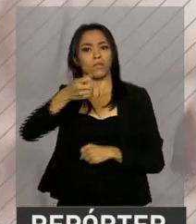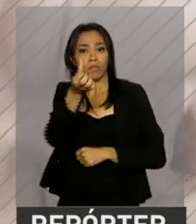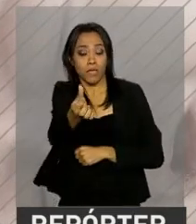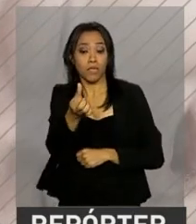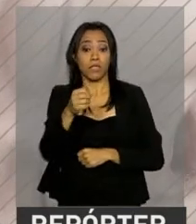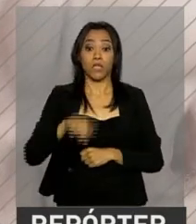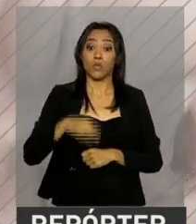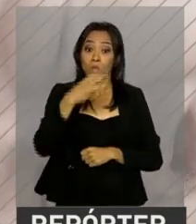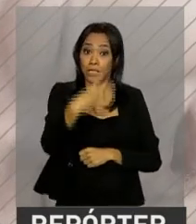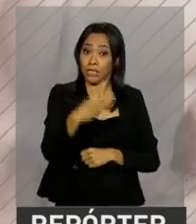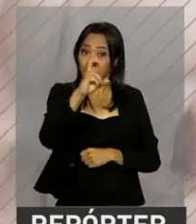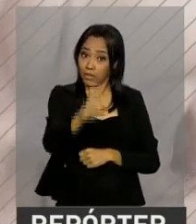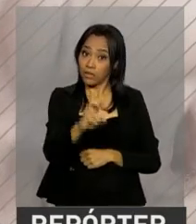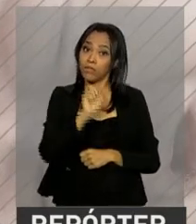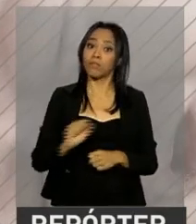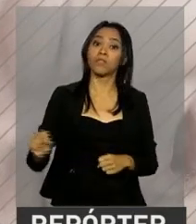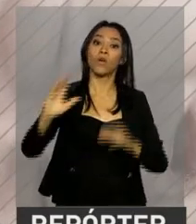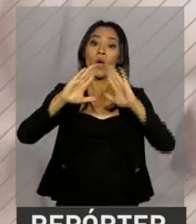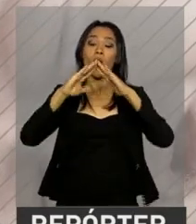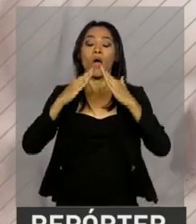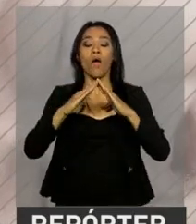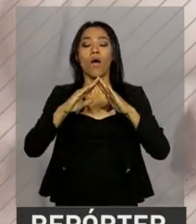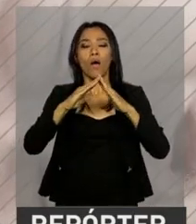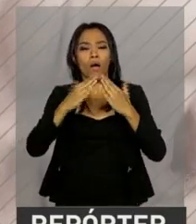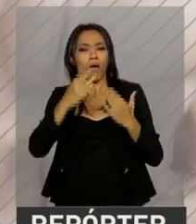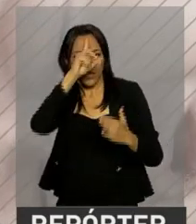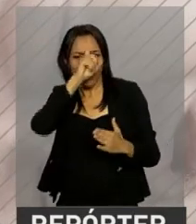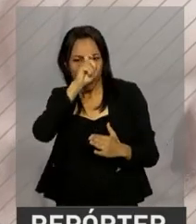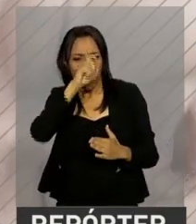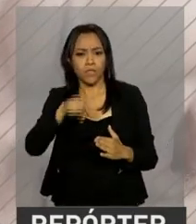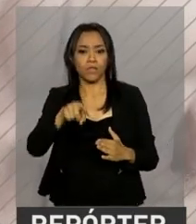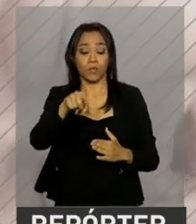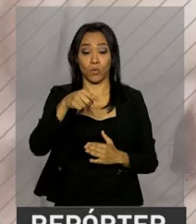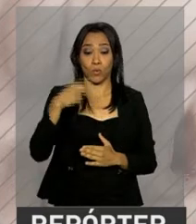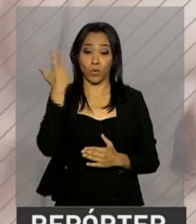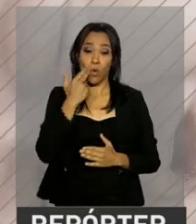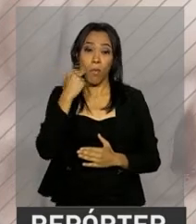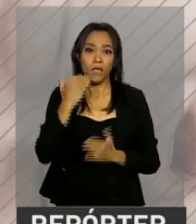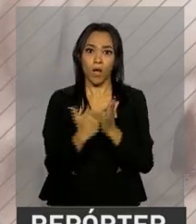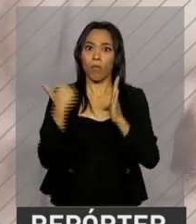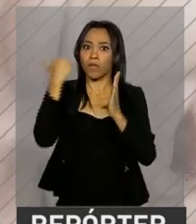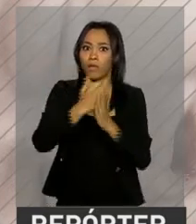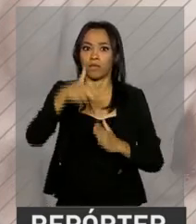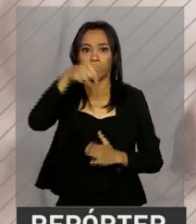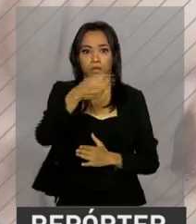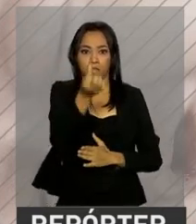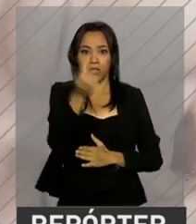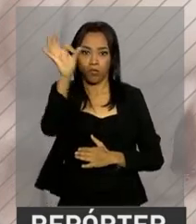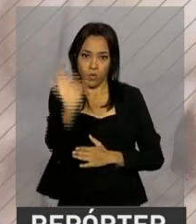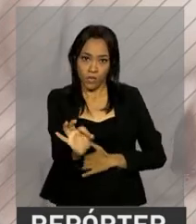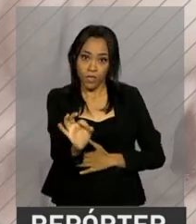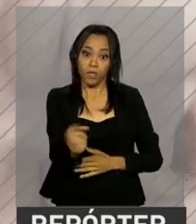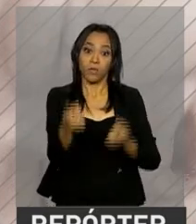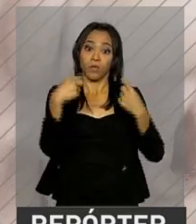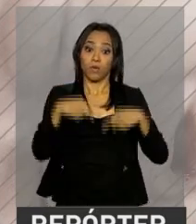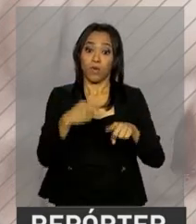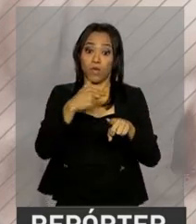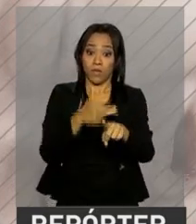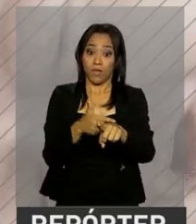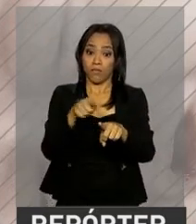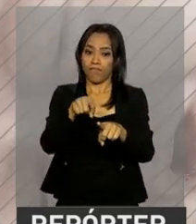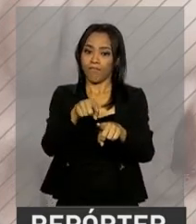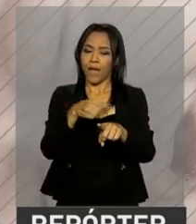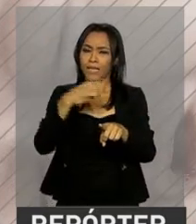participaram do projeto os partos normais tiveram aumento de 76 por cento passando de 21 para